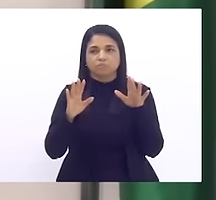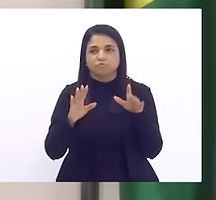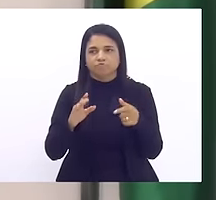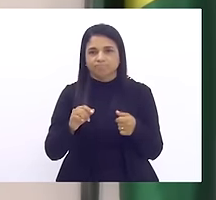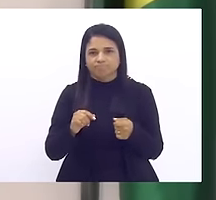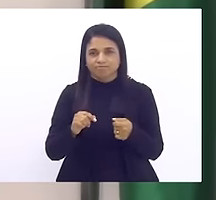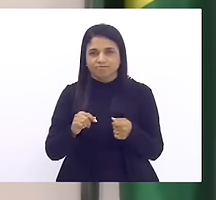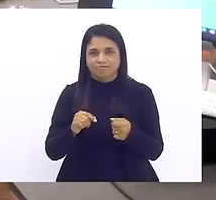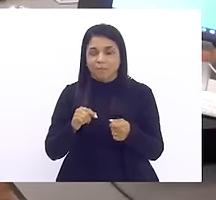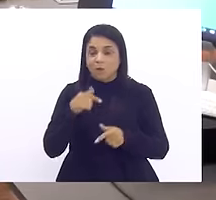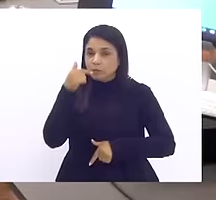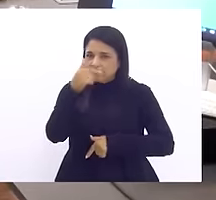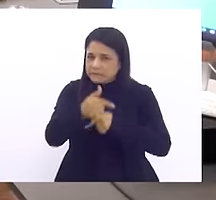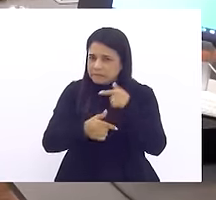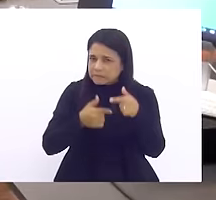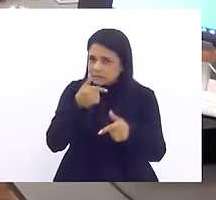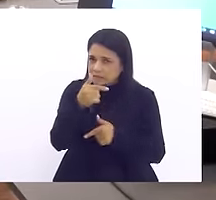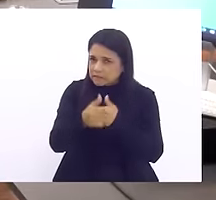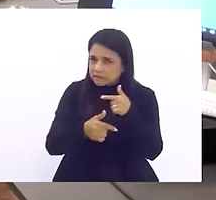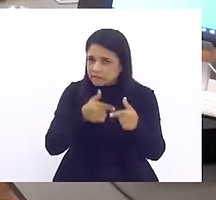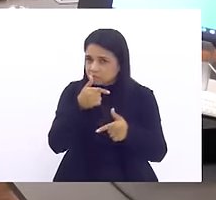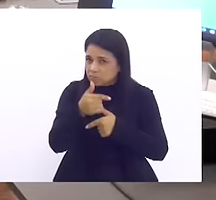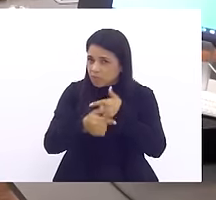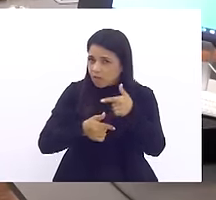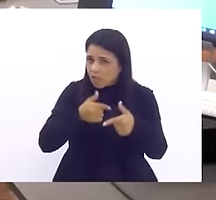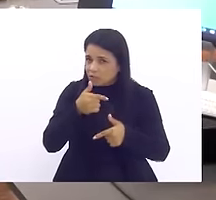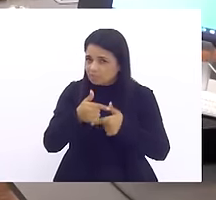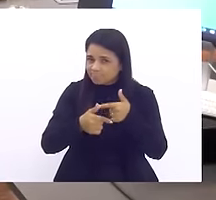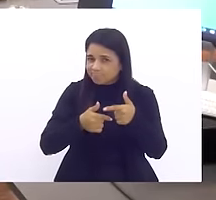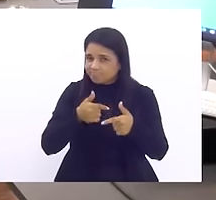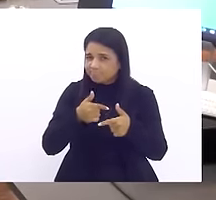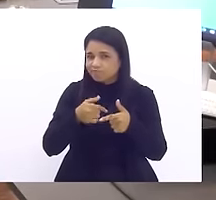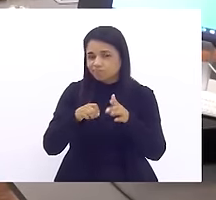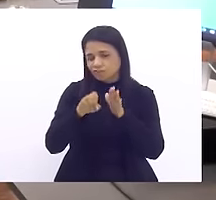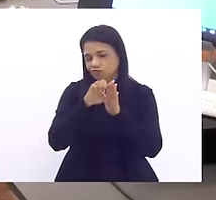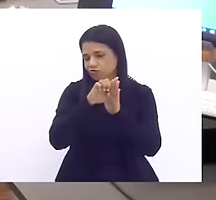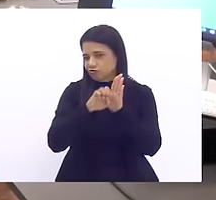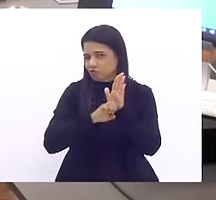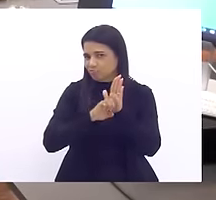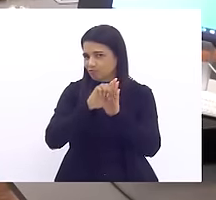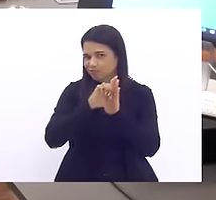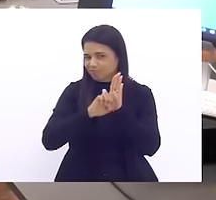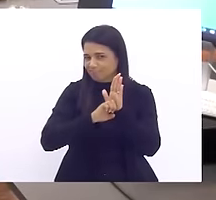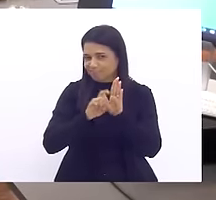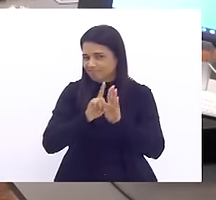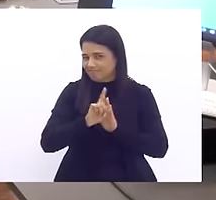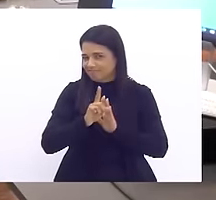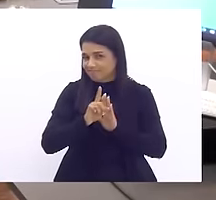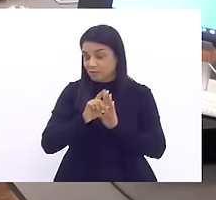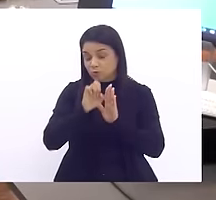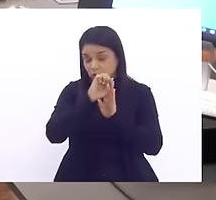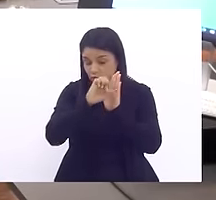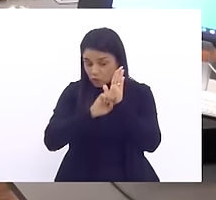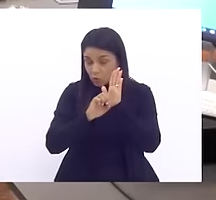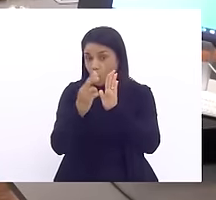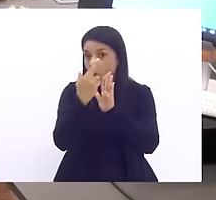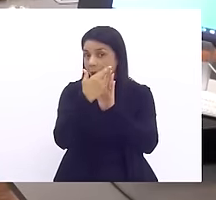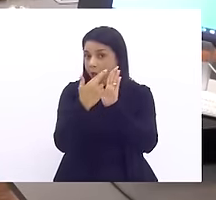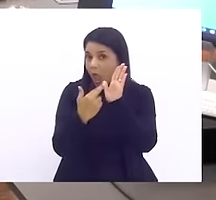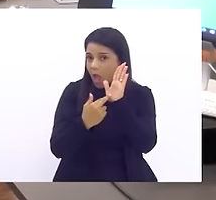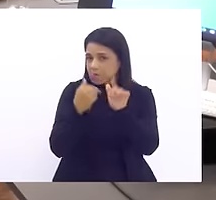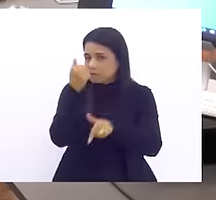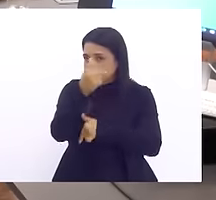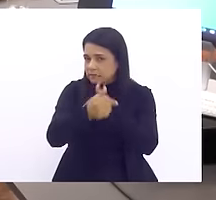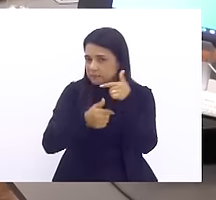fim desse trabalho não vai ser inclusive com o estatuto não o estatuto vai servir para regular mas